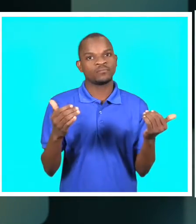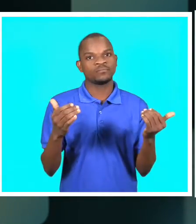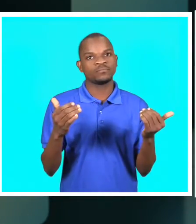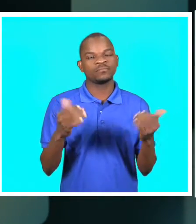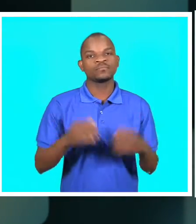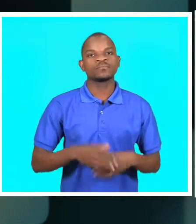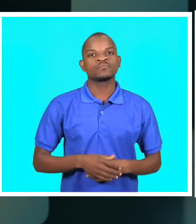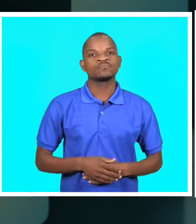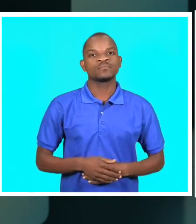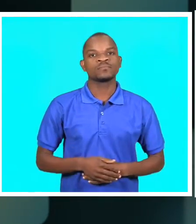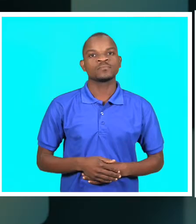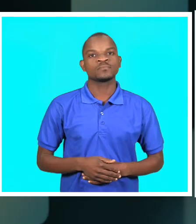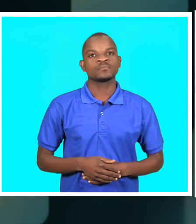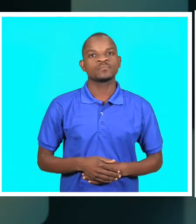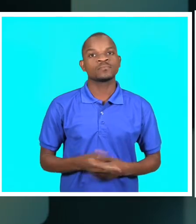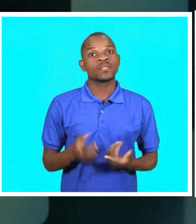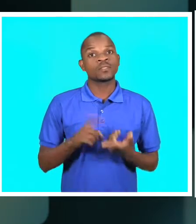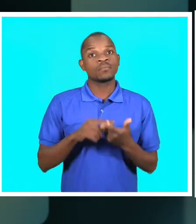trabalho.